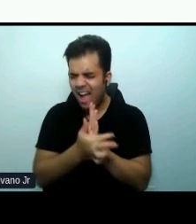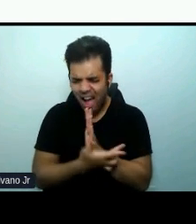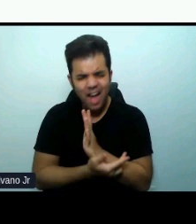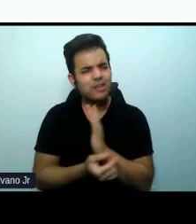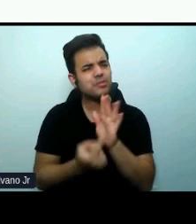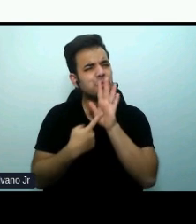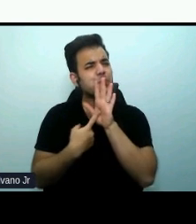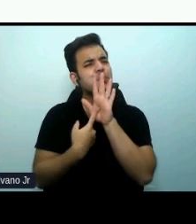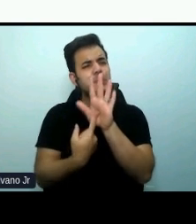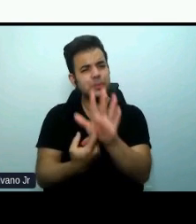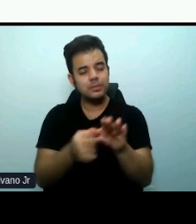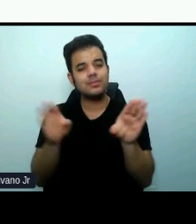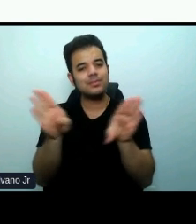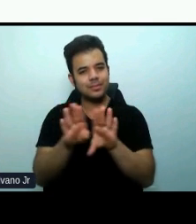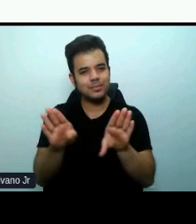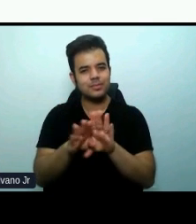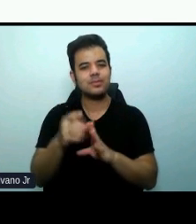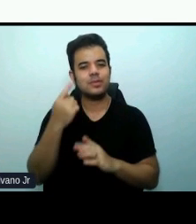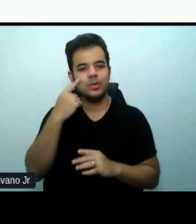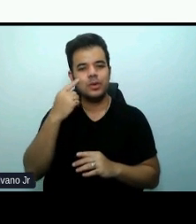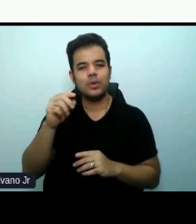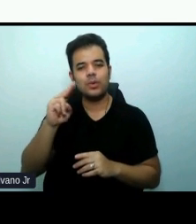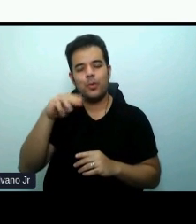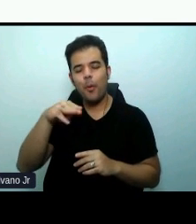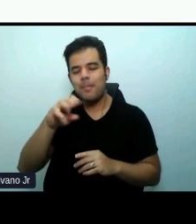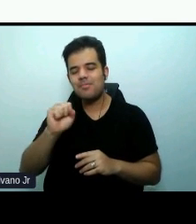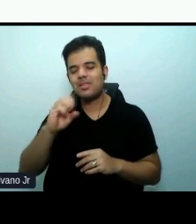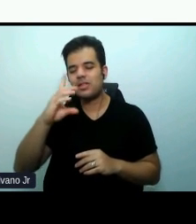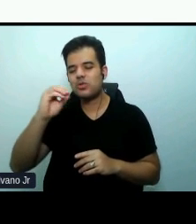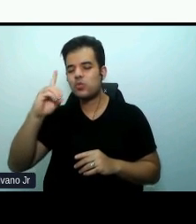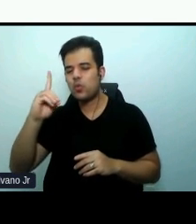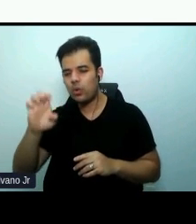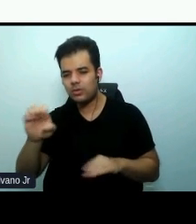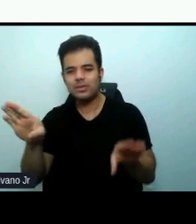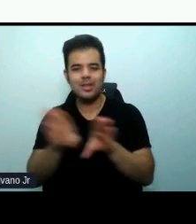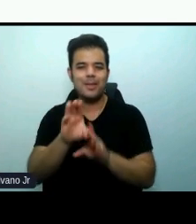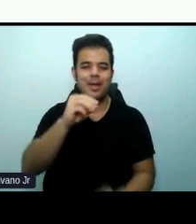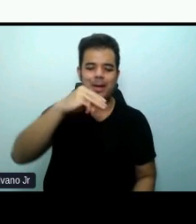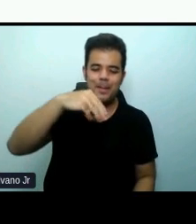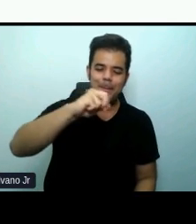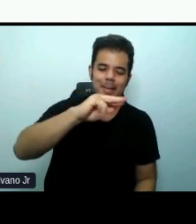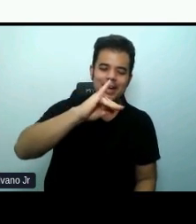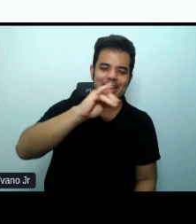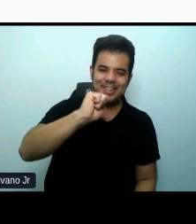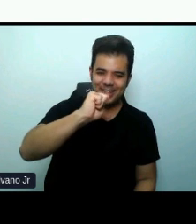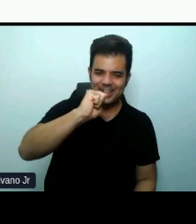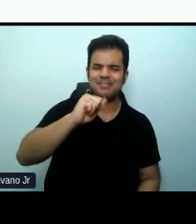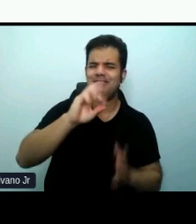dar, aqui como a U Makers Code, programaria, entre várias outras.